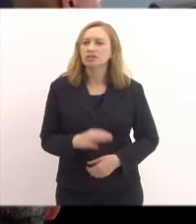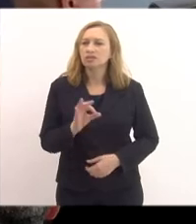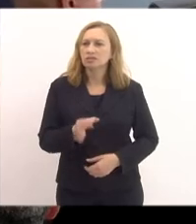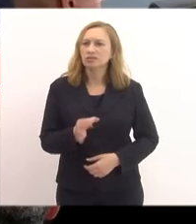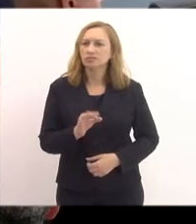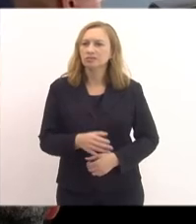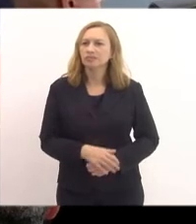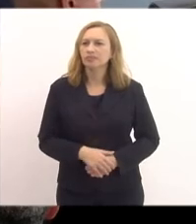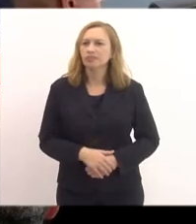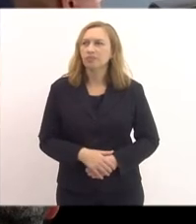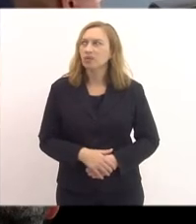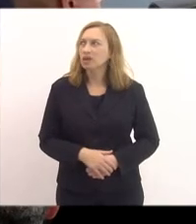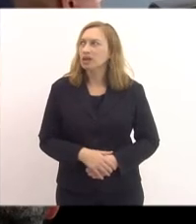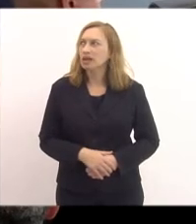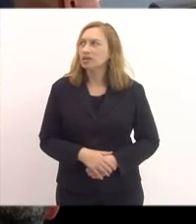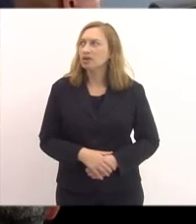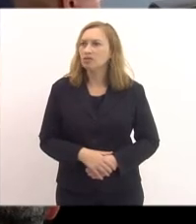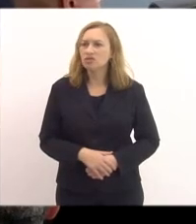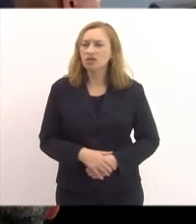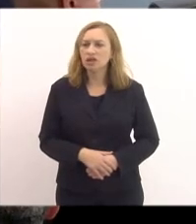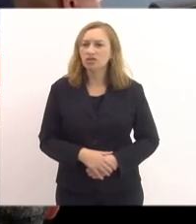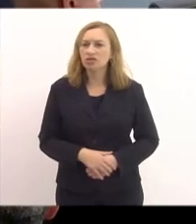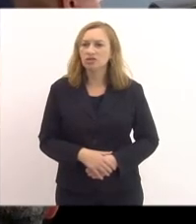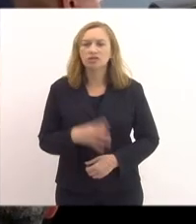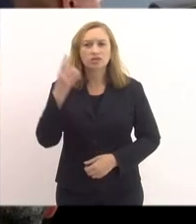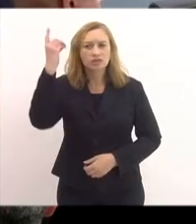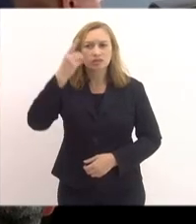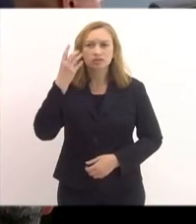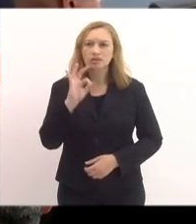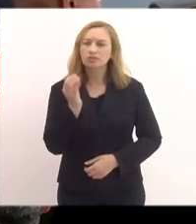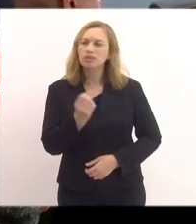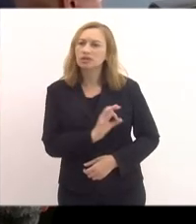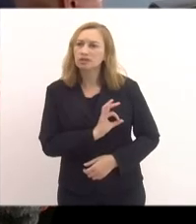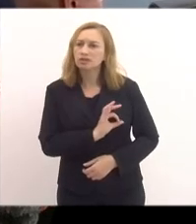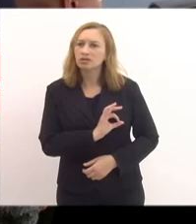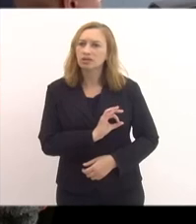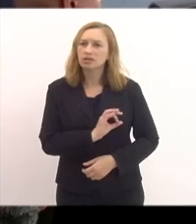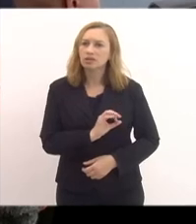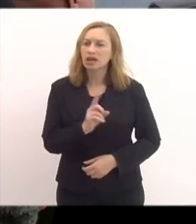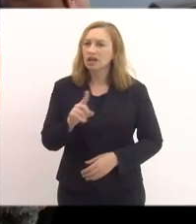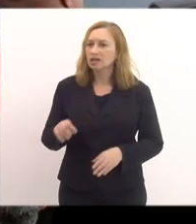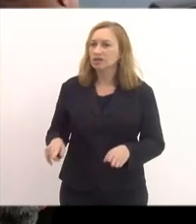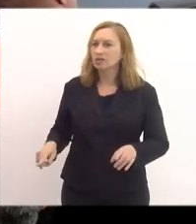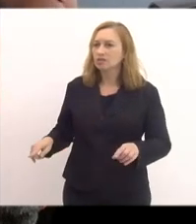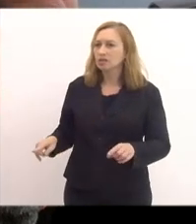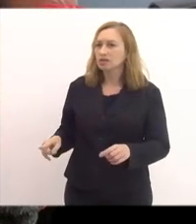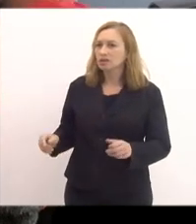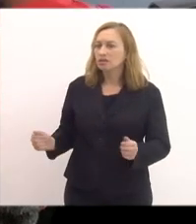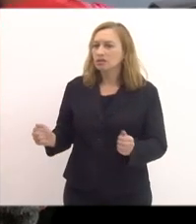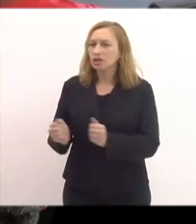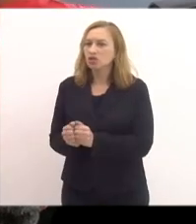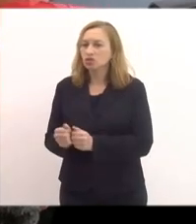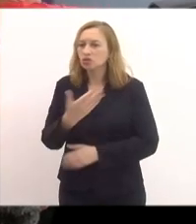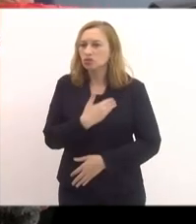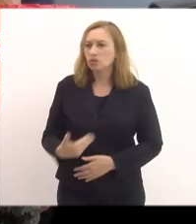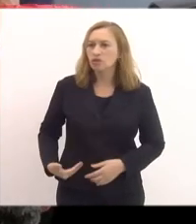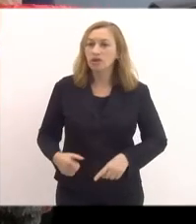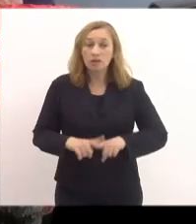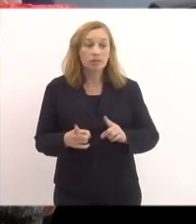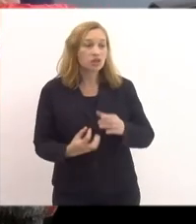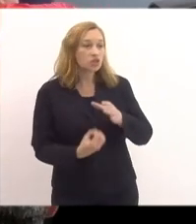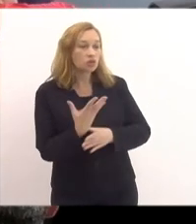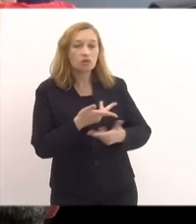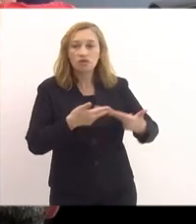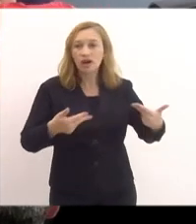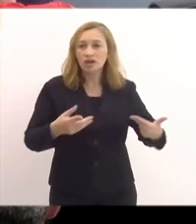consensual, a deputada Marta Rocha, que nem da base do governo foi a que criou a solução mais pacífica para tudo garantindo